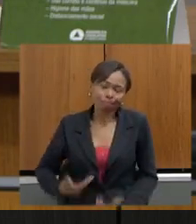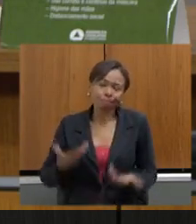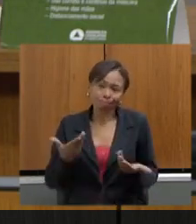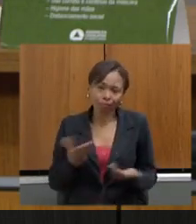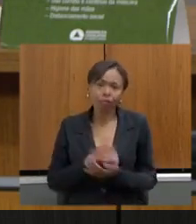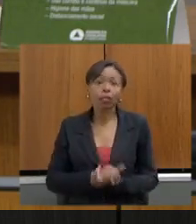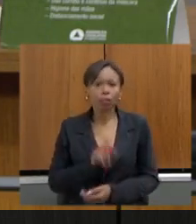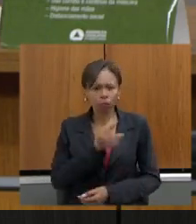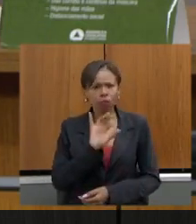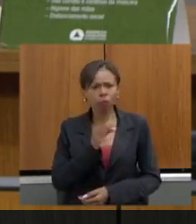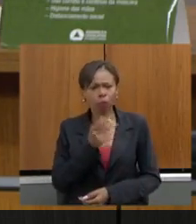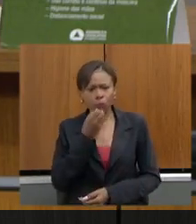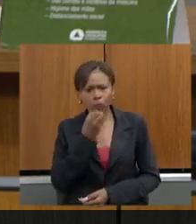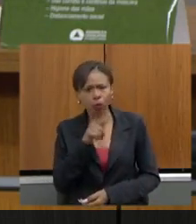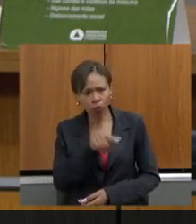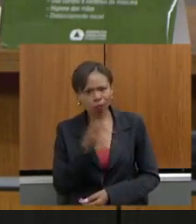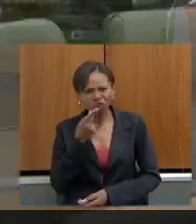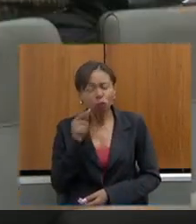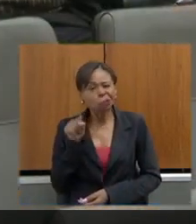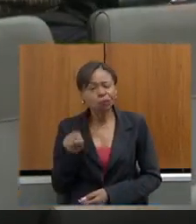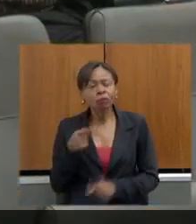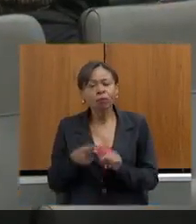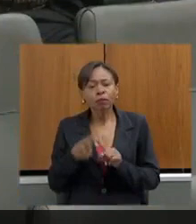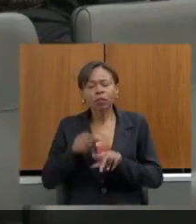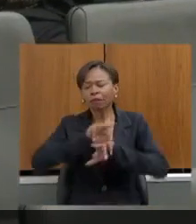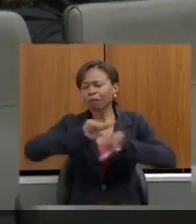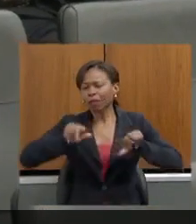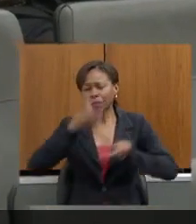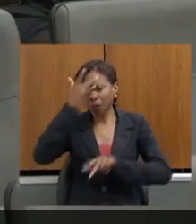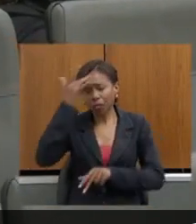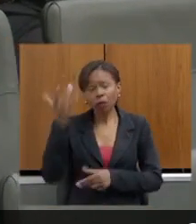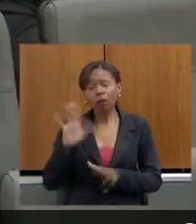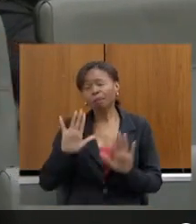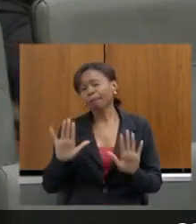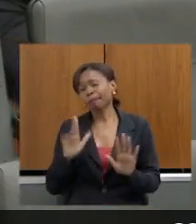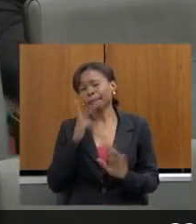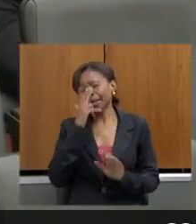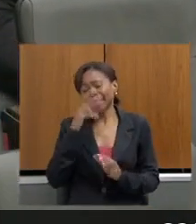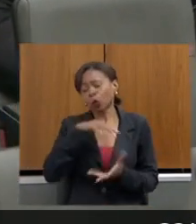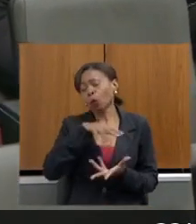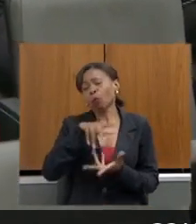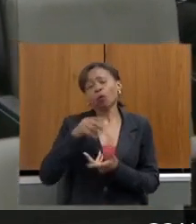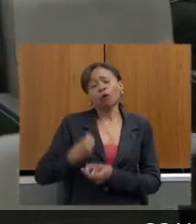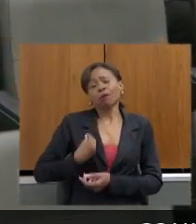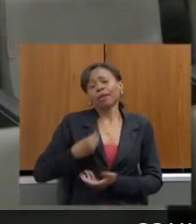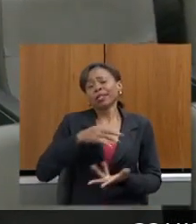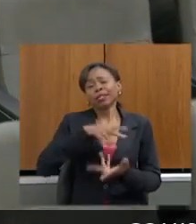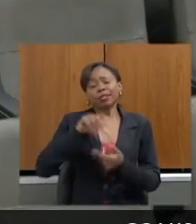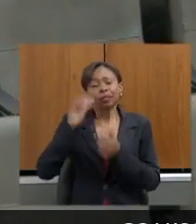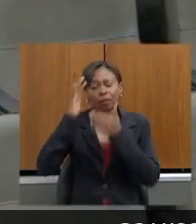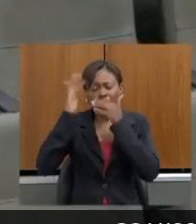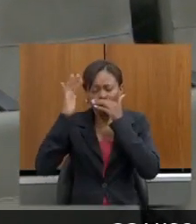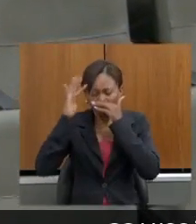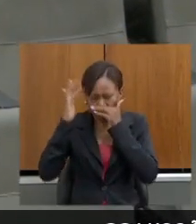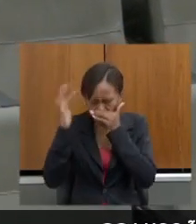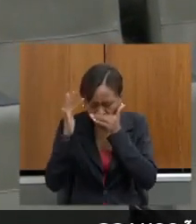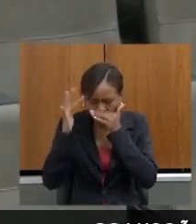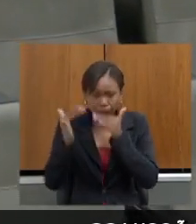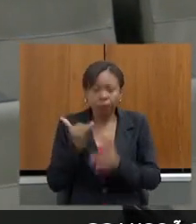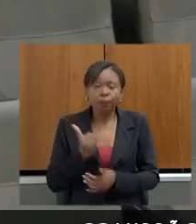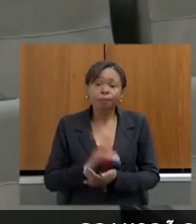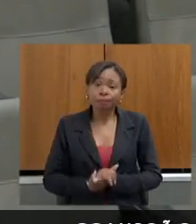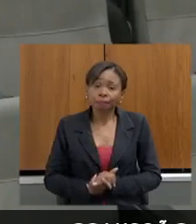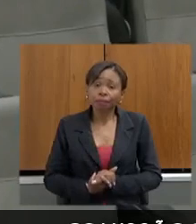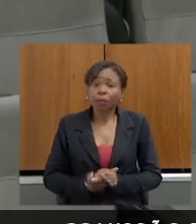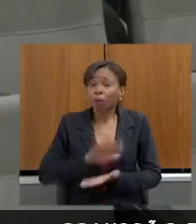cheguei até bom só tocar nessa sozinho que tem muita gente vivendo no mundo da poesia viu Doutor Joaquim tem muita gente e quando eu falo muita gente